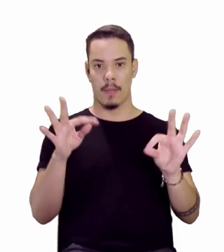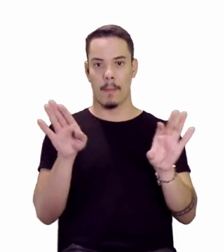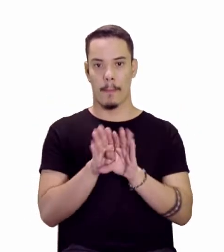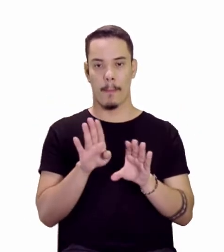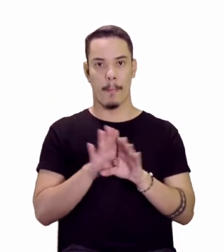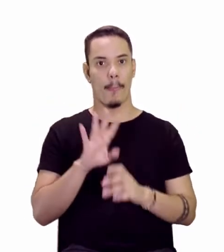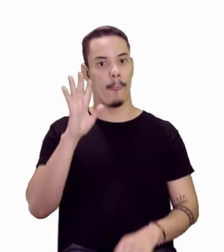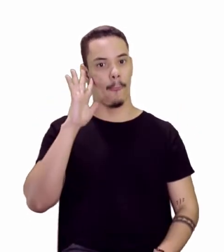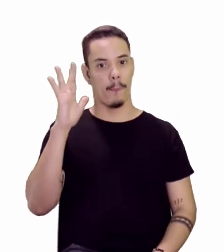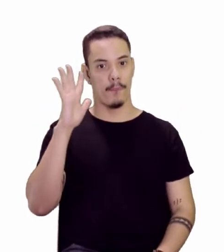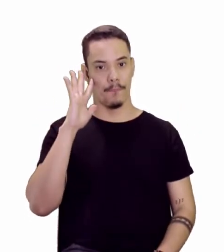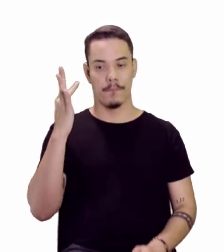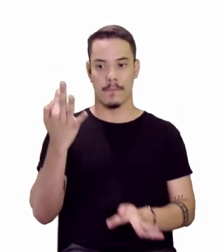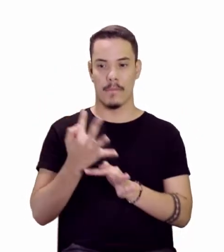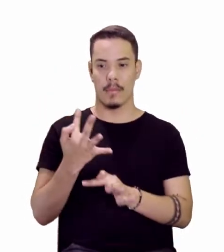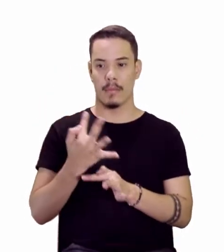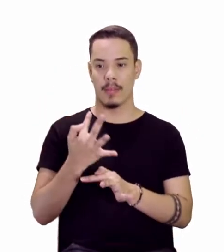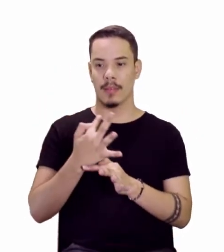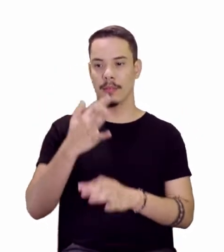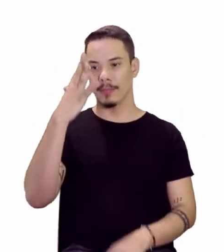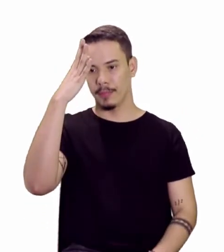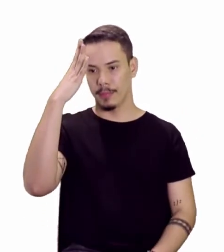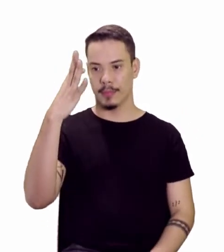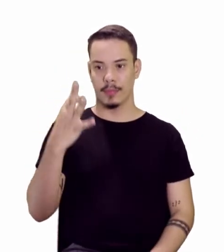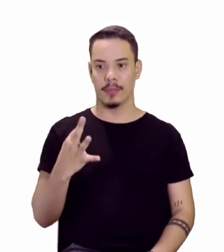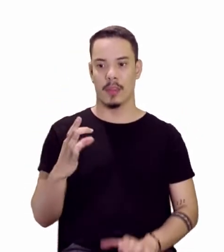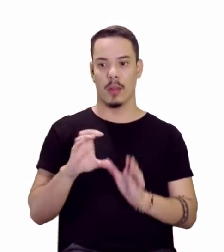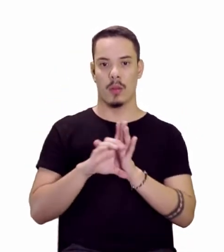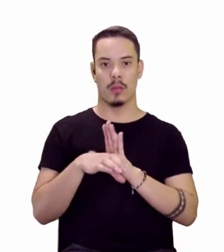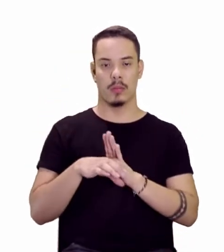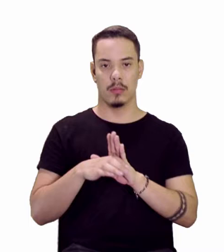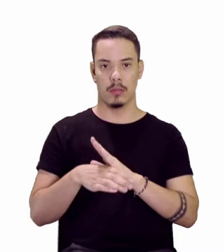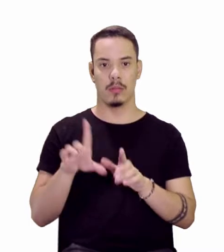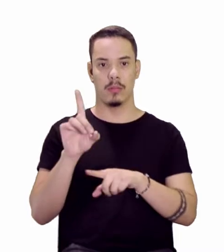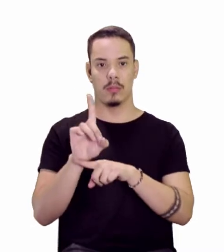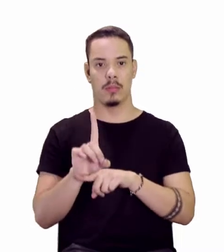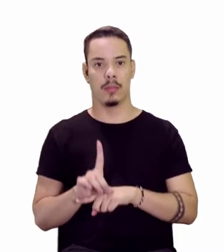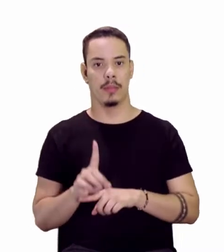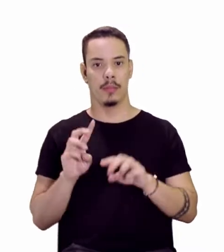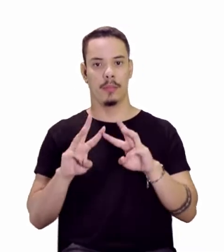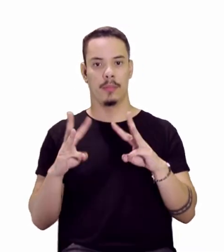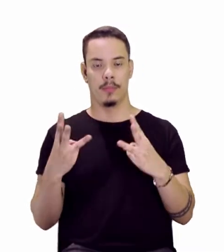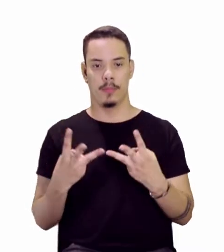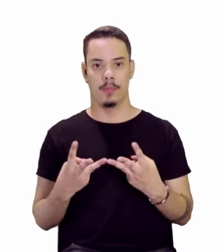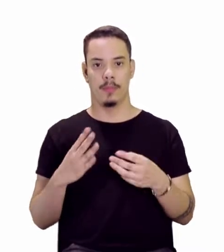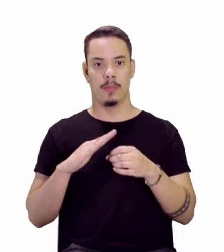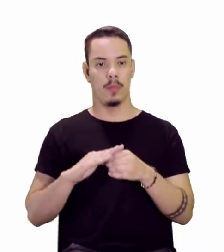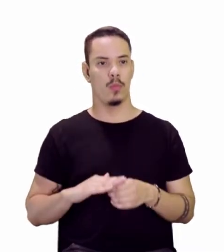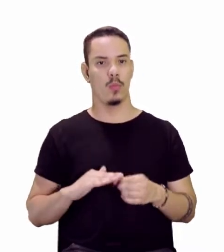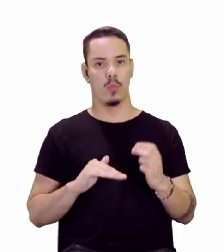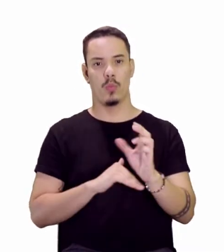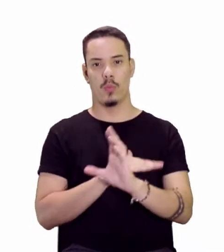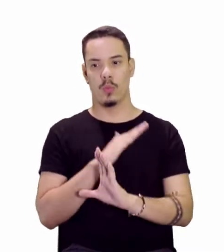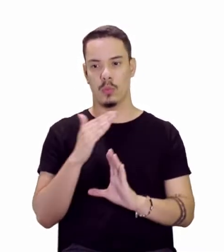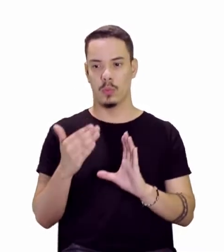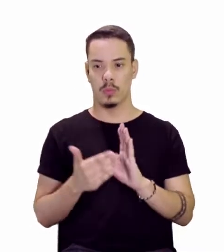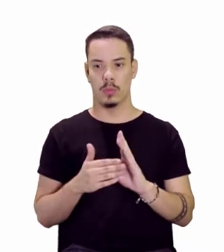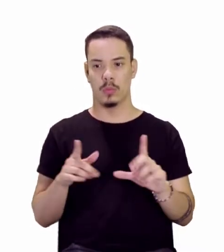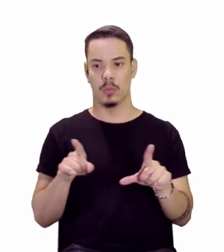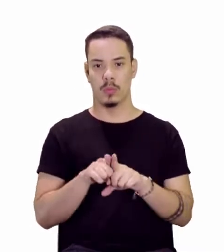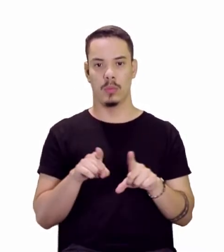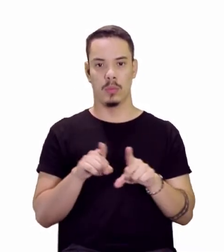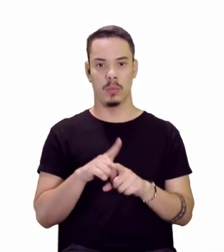teorias físicas, interpretar os conceitos de densidade, massa específica e pressão. Isso, e aplicar